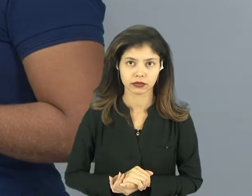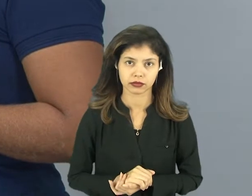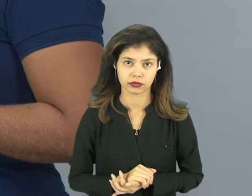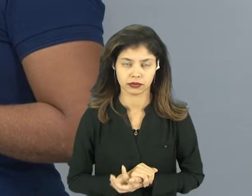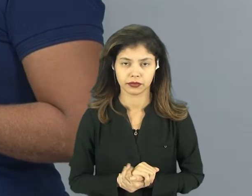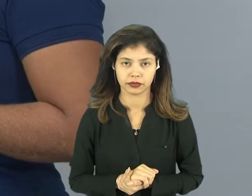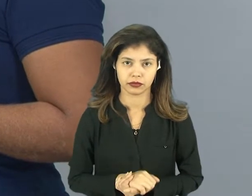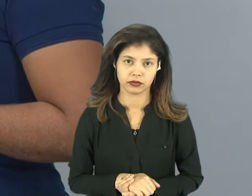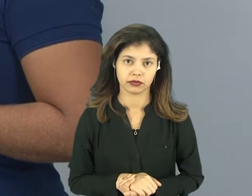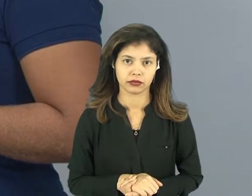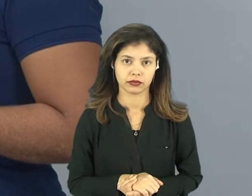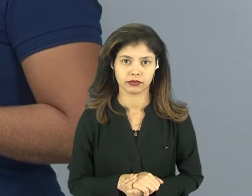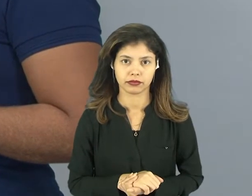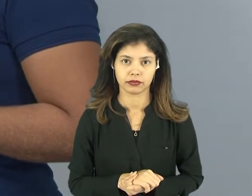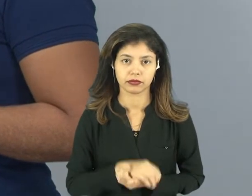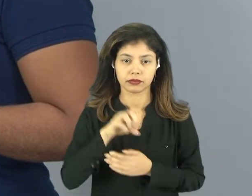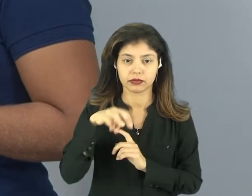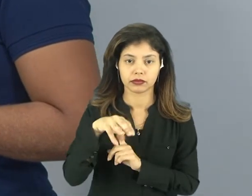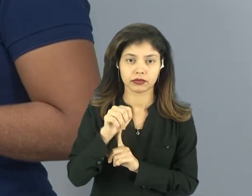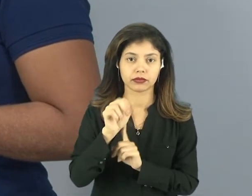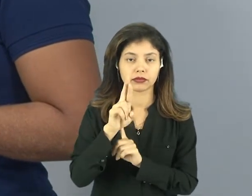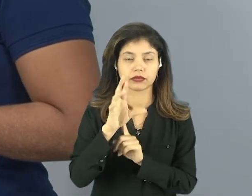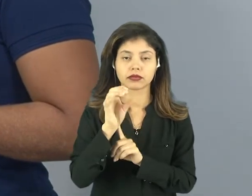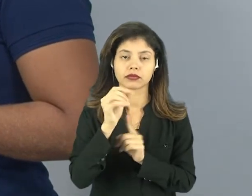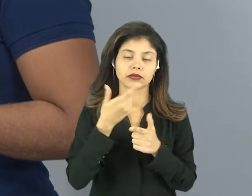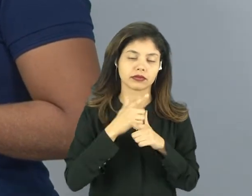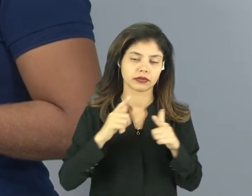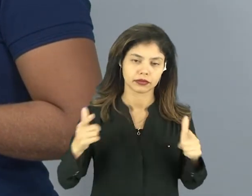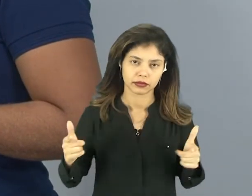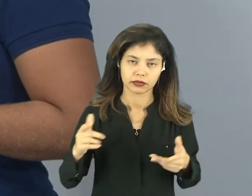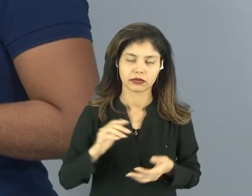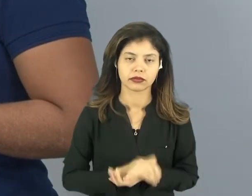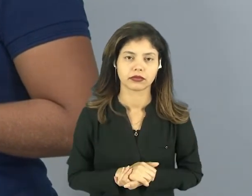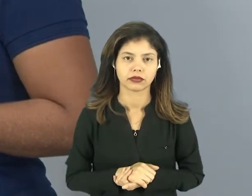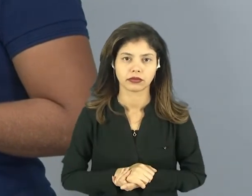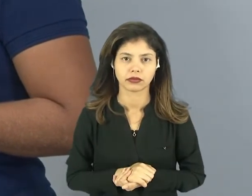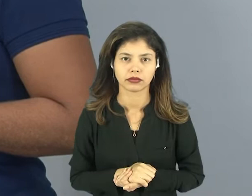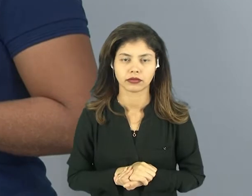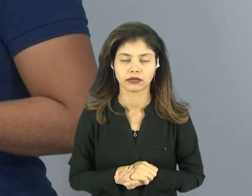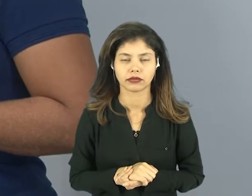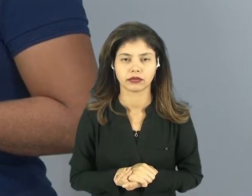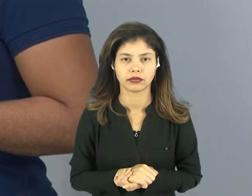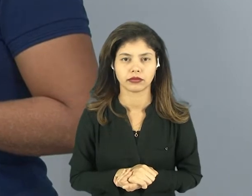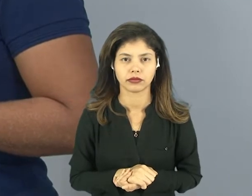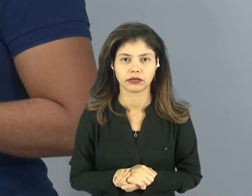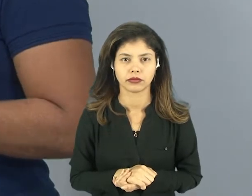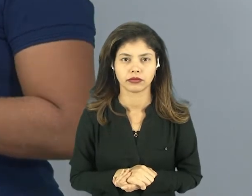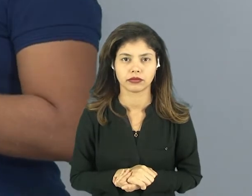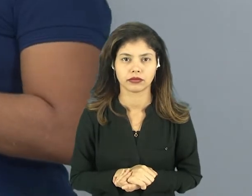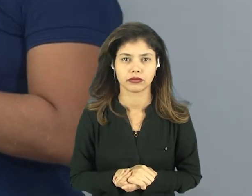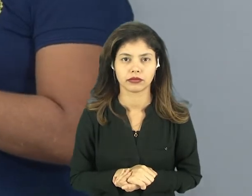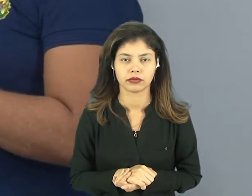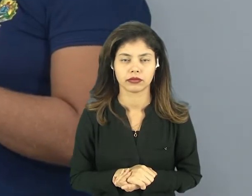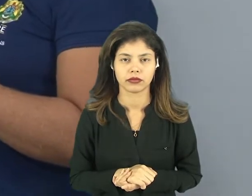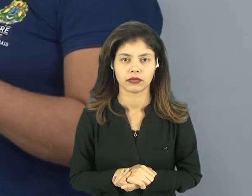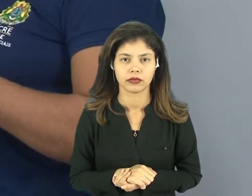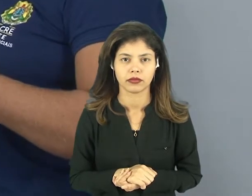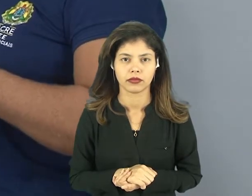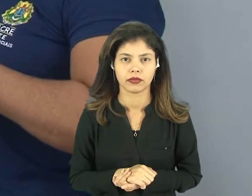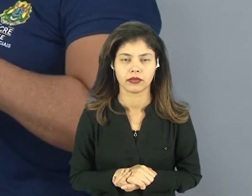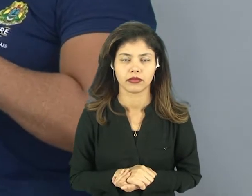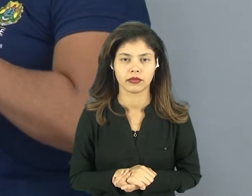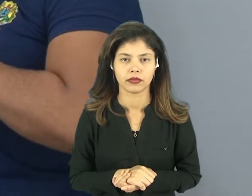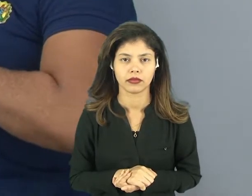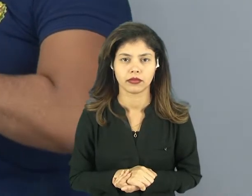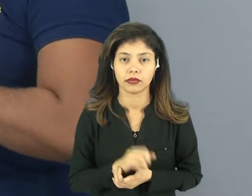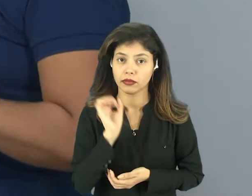marcação. Porque o do Marcos foi maior, certinho? Esse o da Jane e este daqui o da